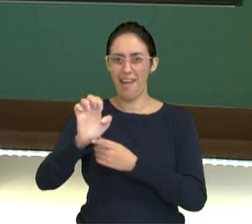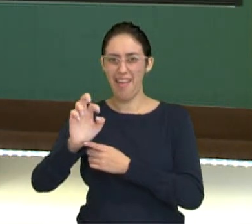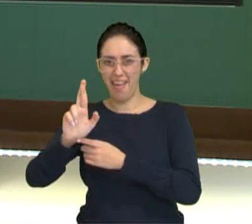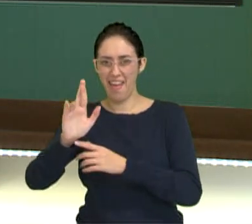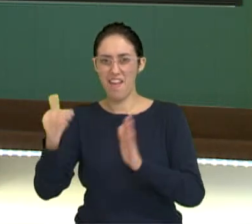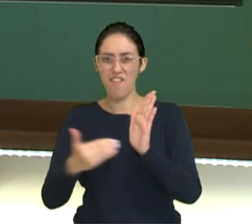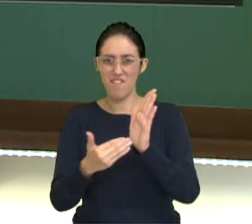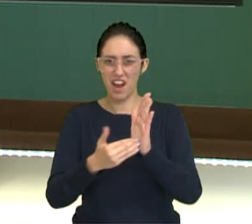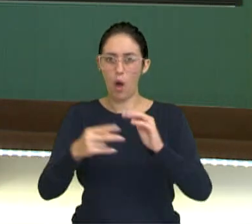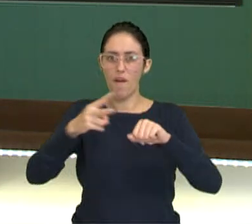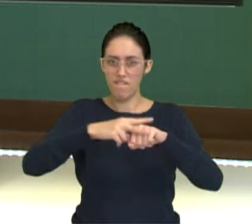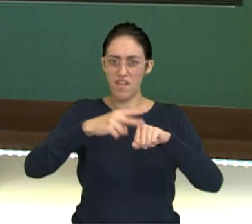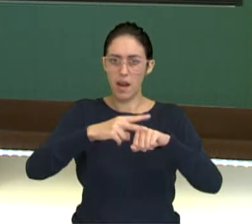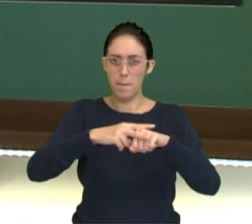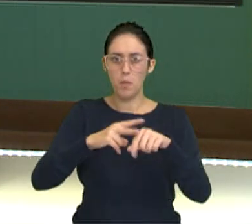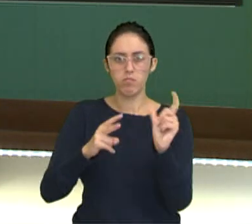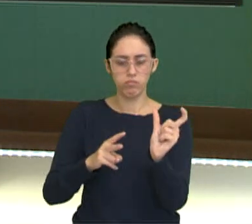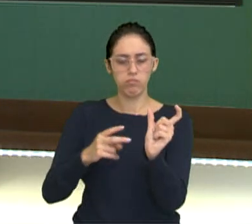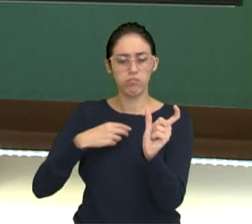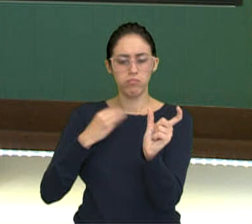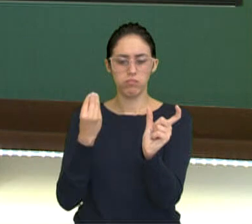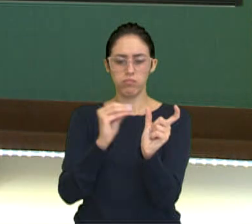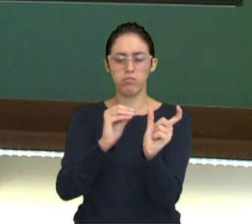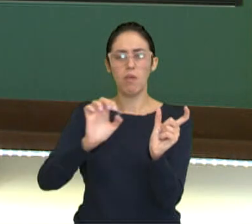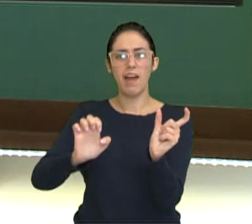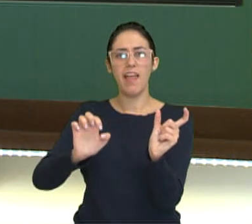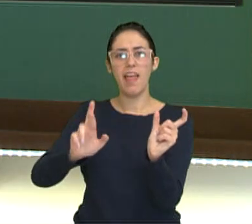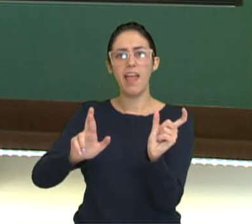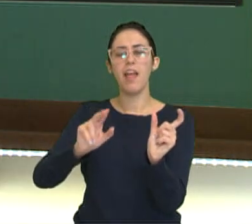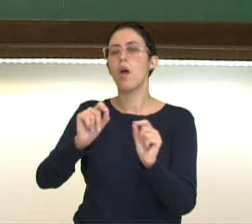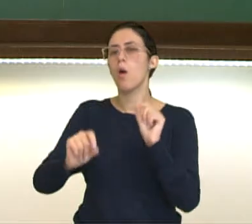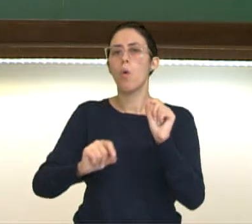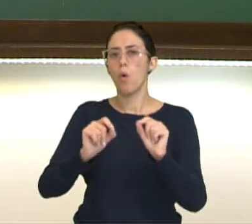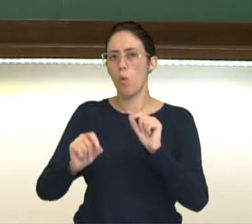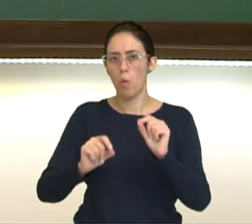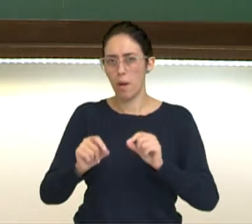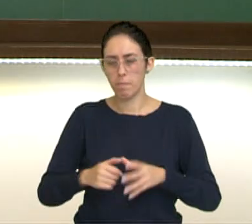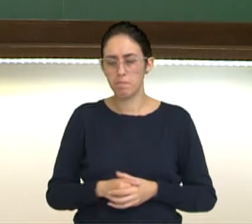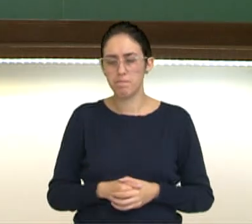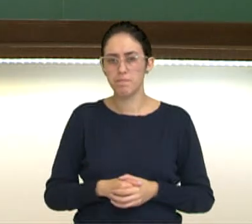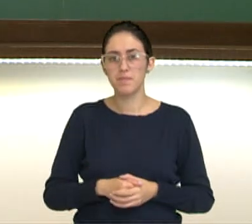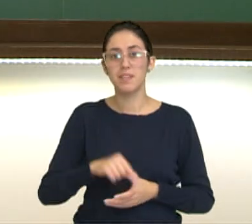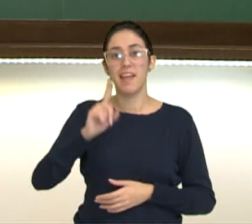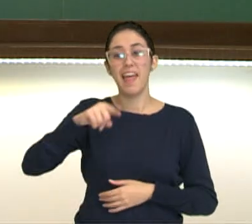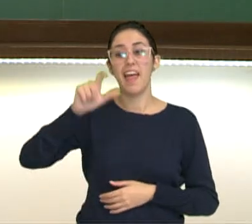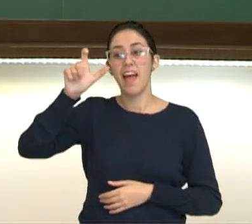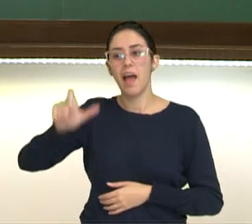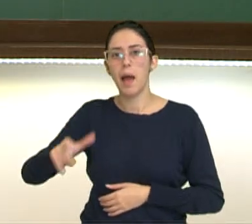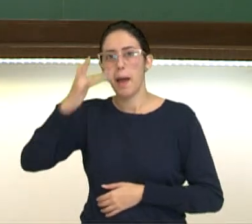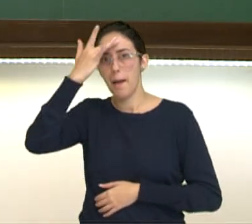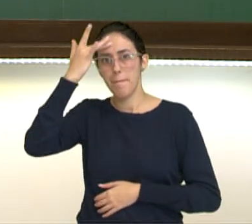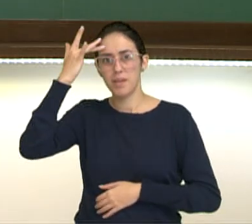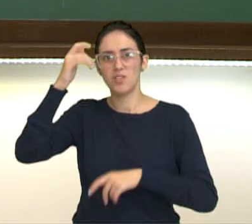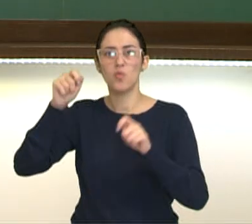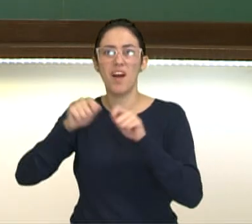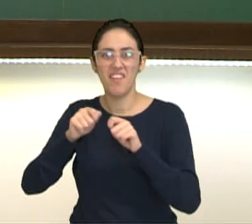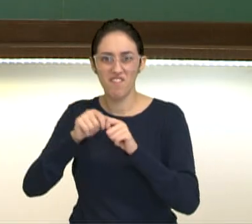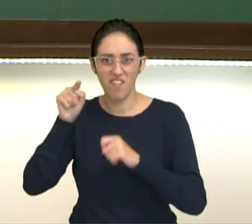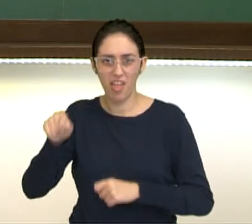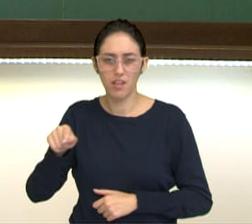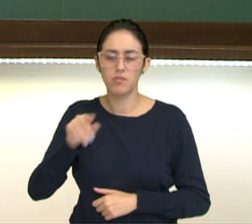um verbo, como é que eu vou explicar? A gente está falando a pessoa que faz aquela ação. Quer ver? Deixa eu dar um outro exemplo